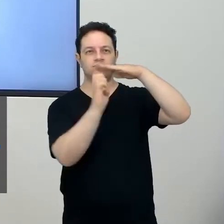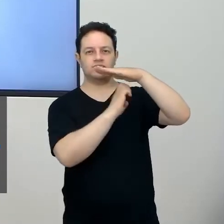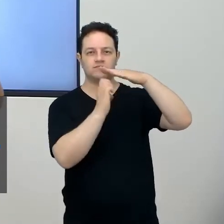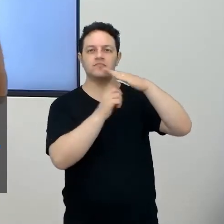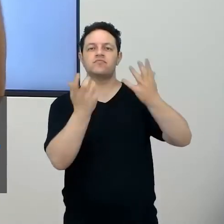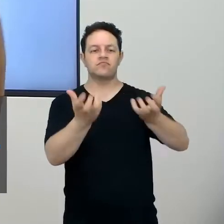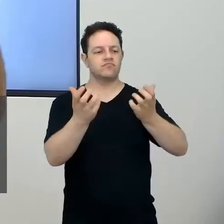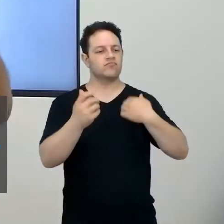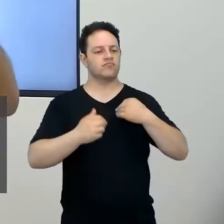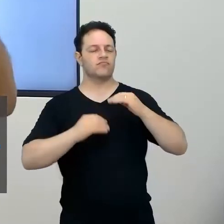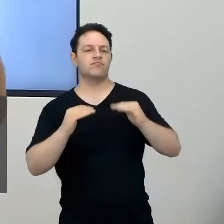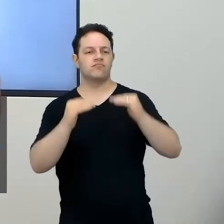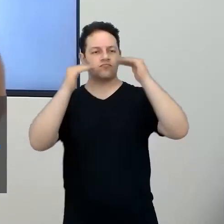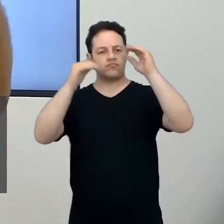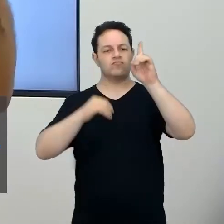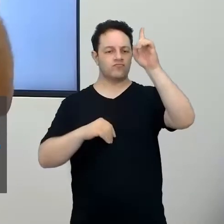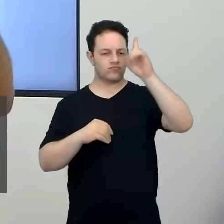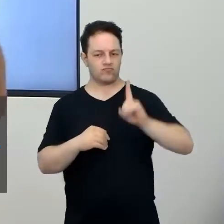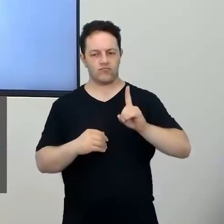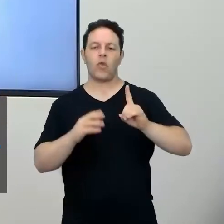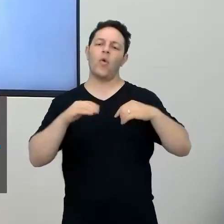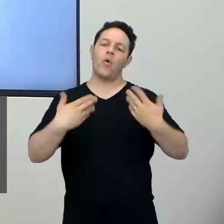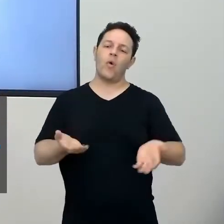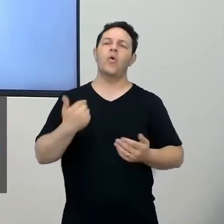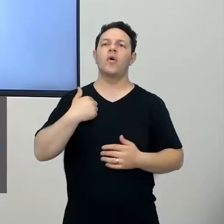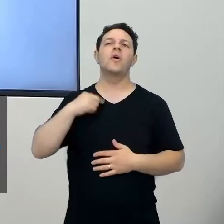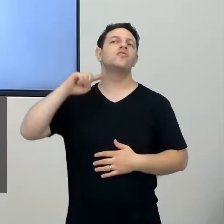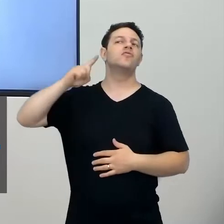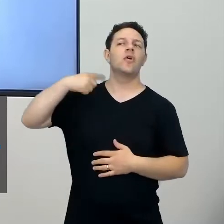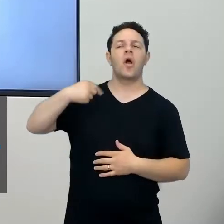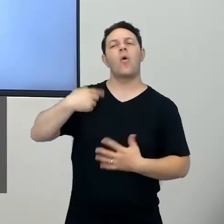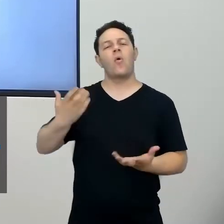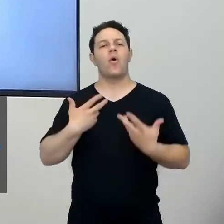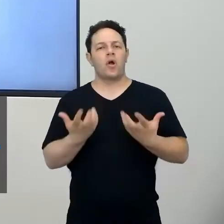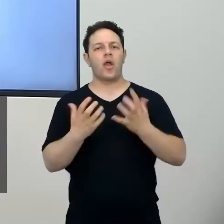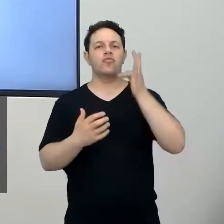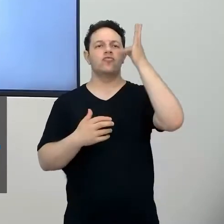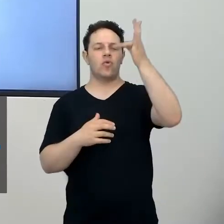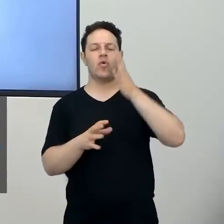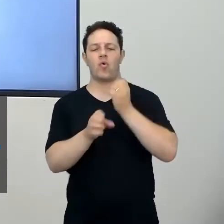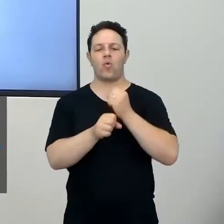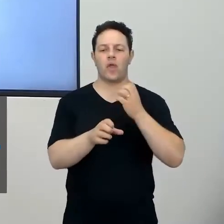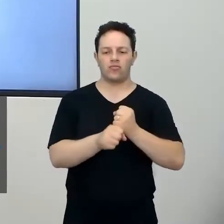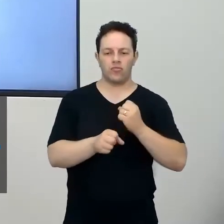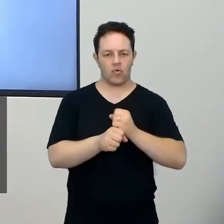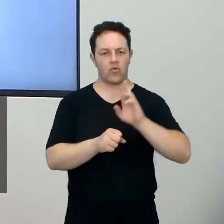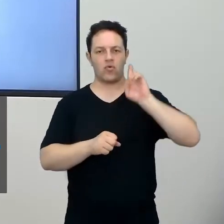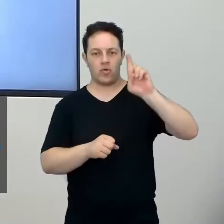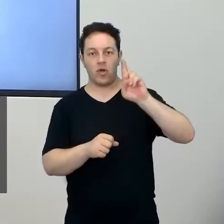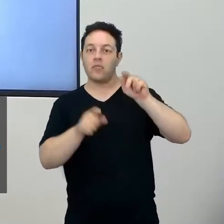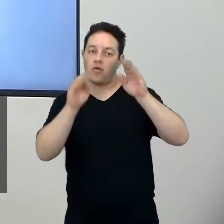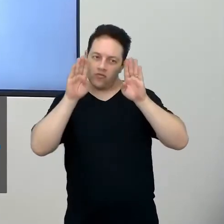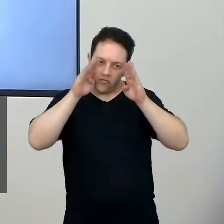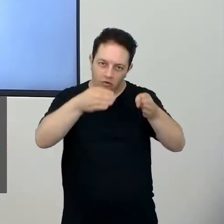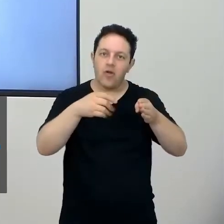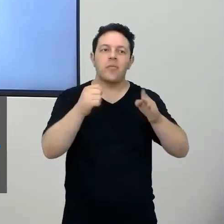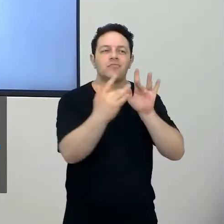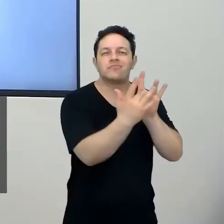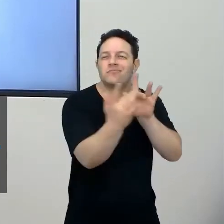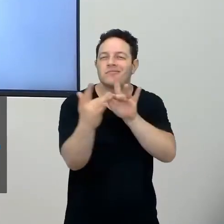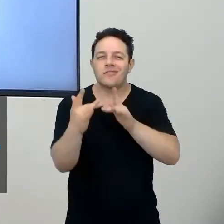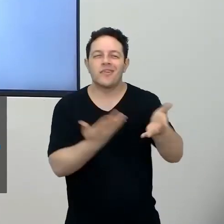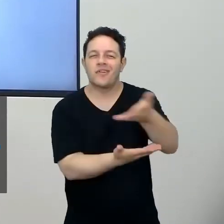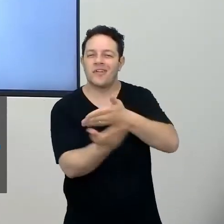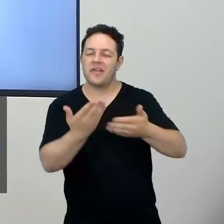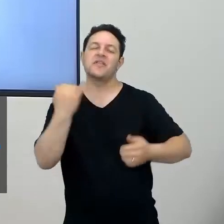o diretor de uma empresa, ou se tornar um advogado, um contador, você precisa estar focado nessa ideia do networking também.